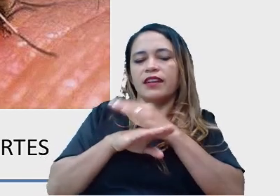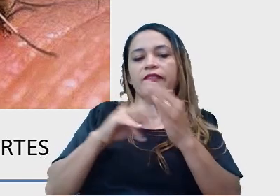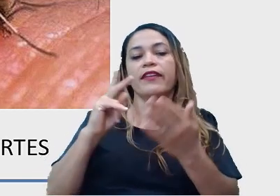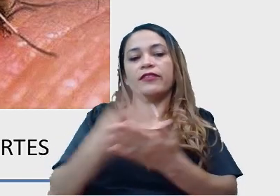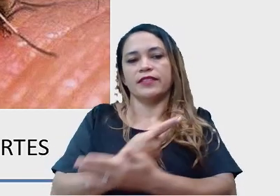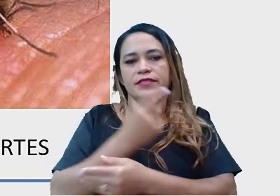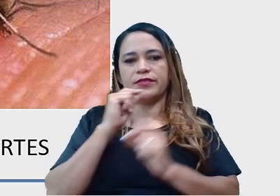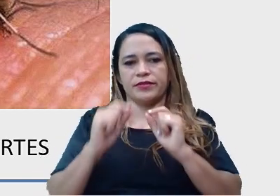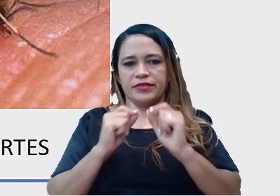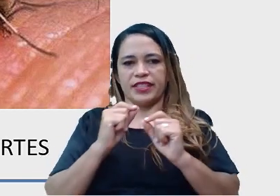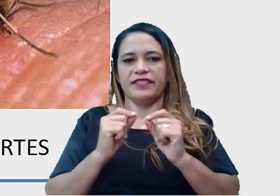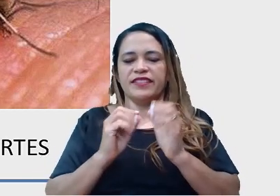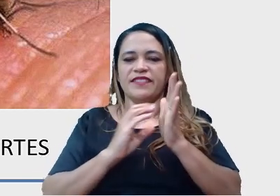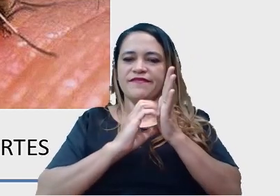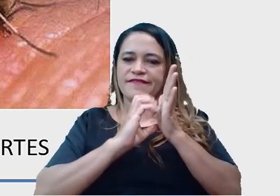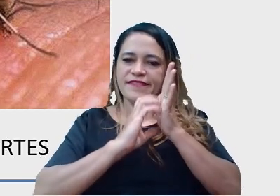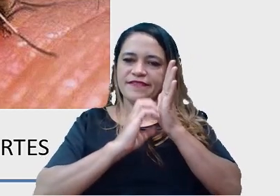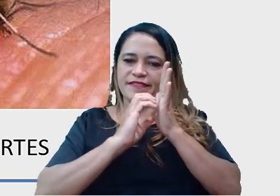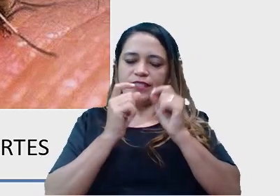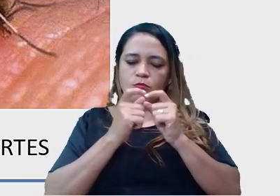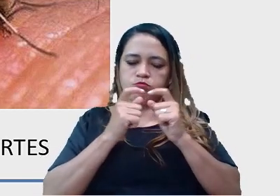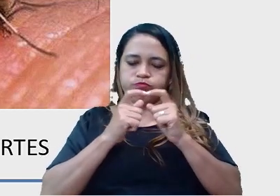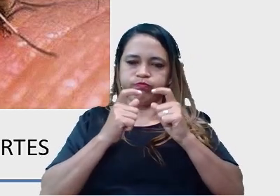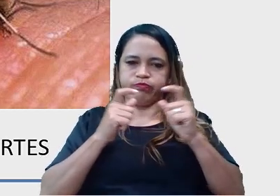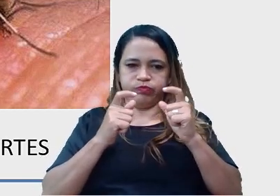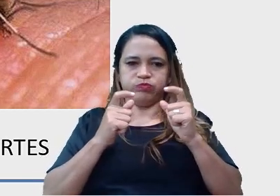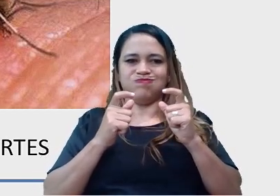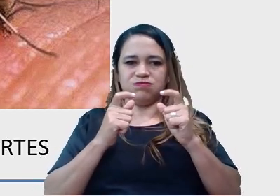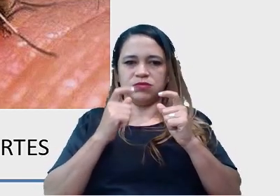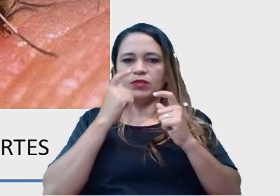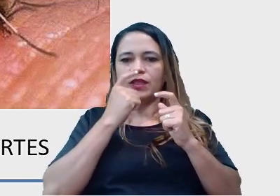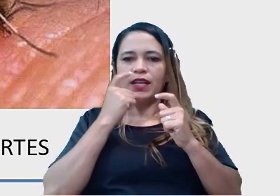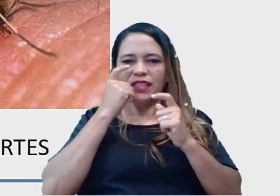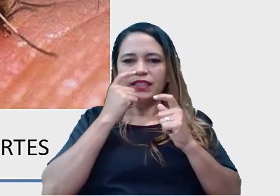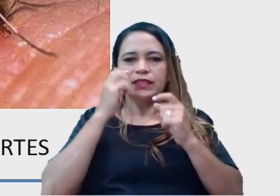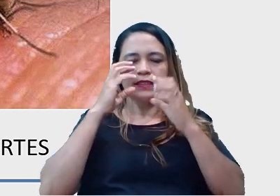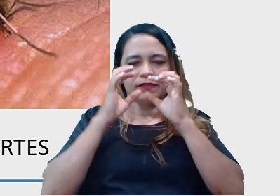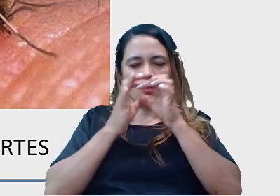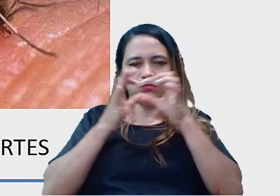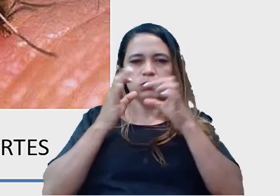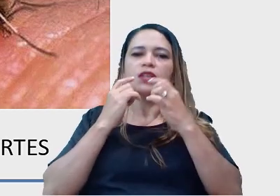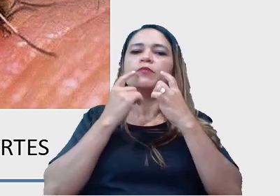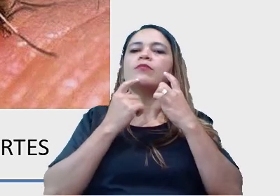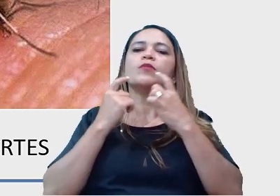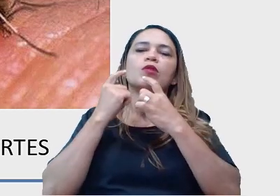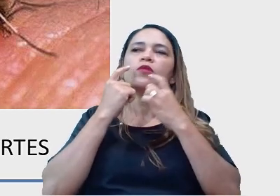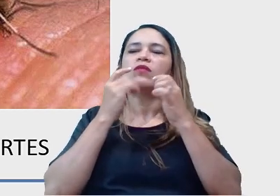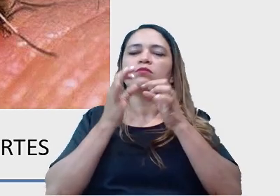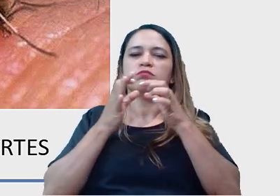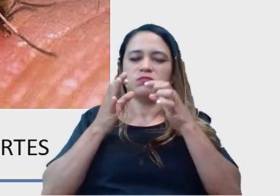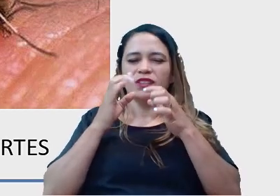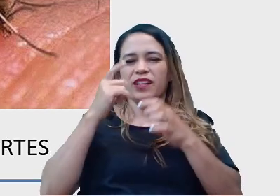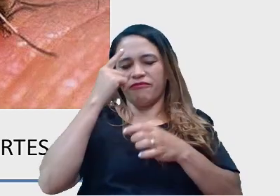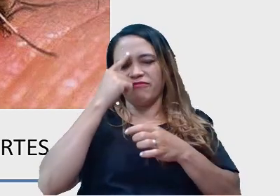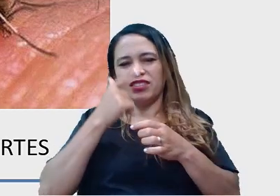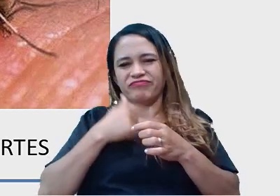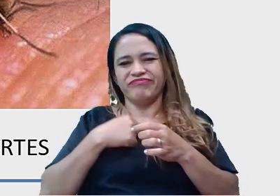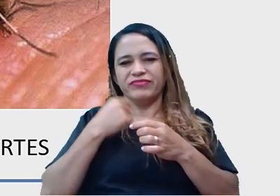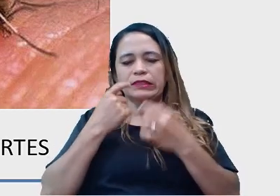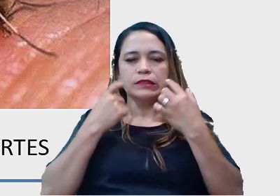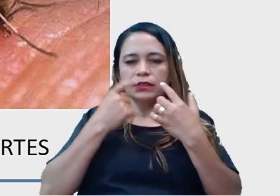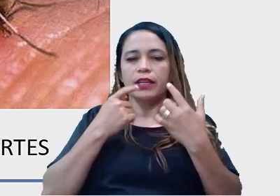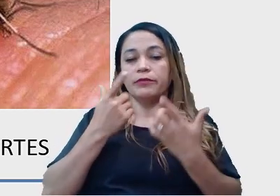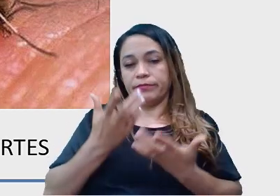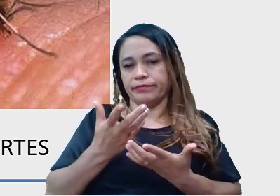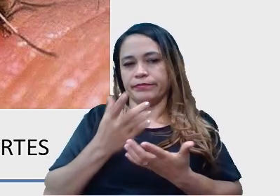o quê? Feridas nesses órgãozinhos aí. Então o nariz vai ficar com ferida, a boca vai ficar com ferida e que pode ser bastante grave